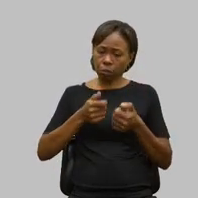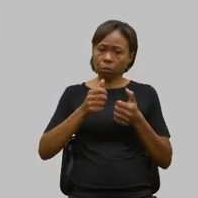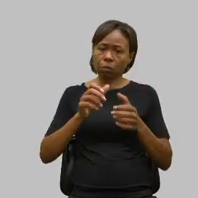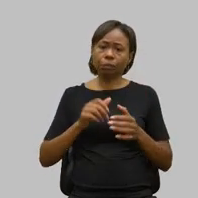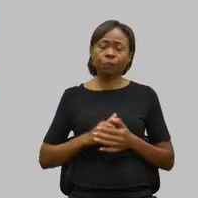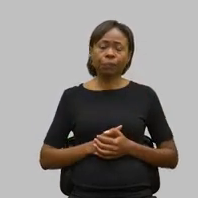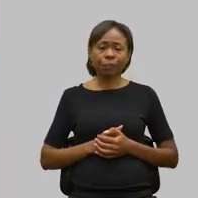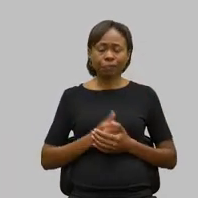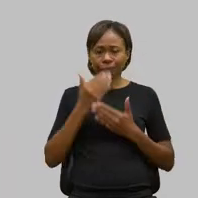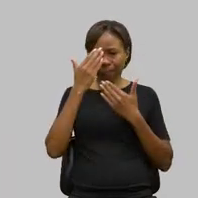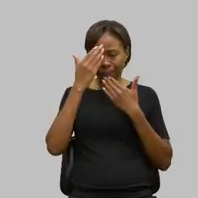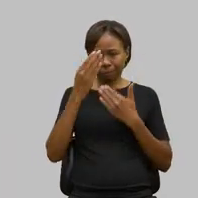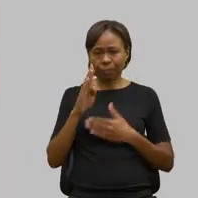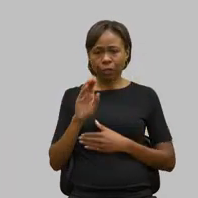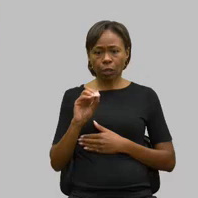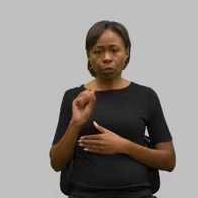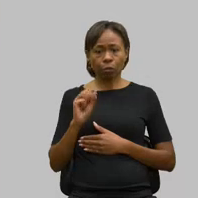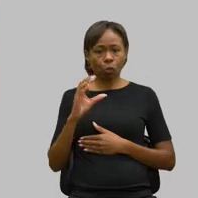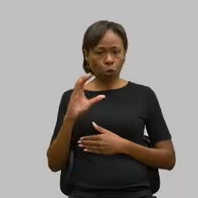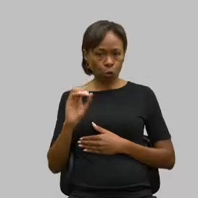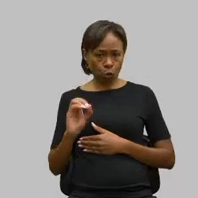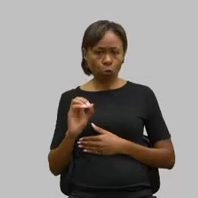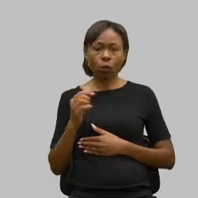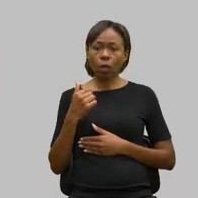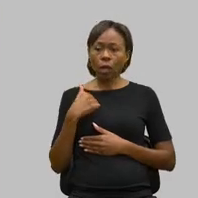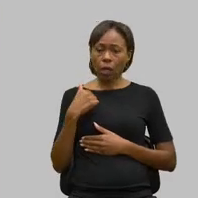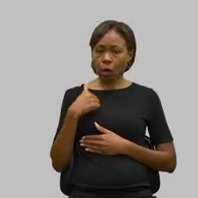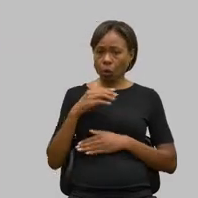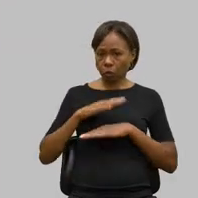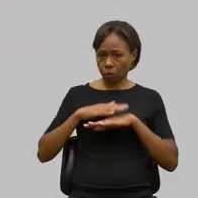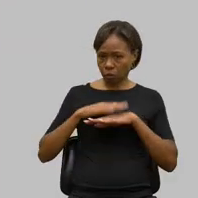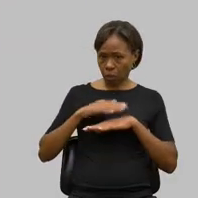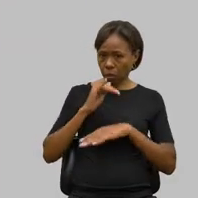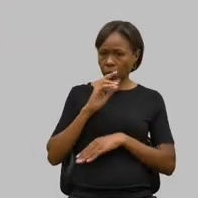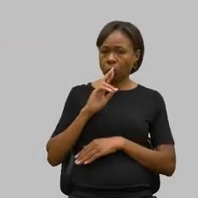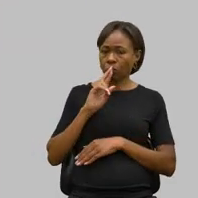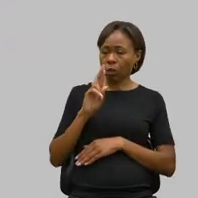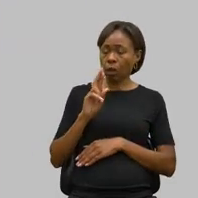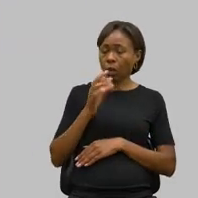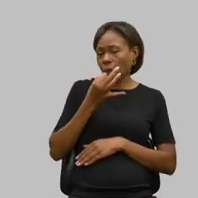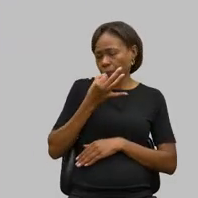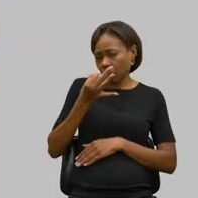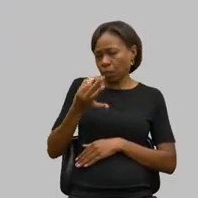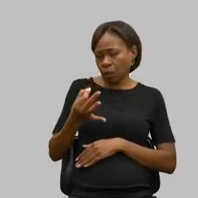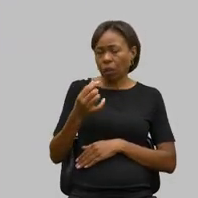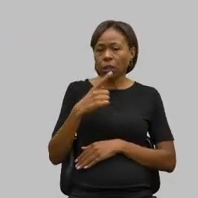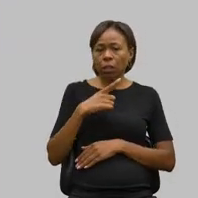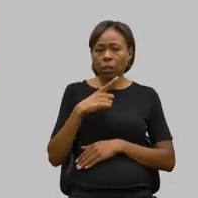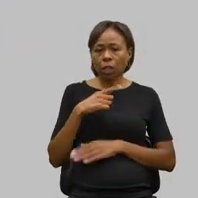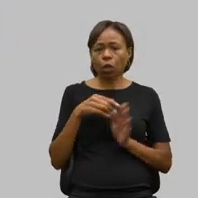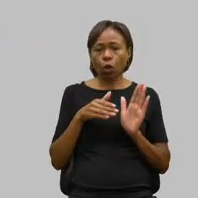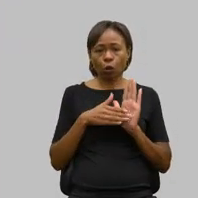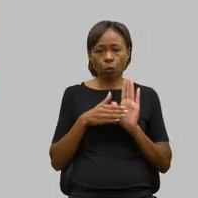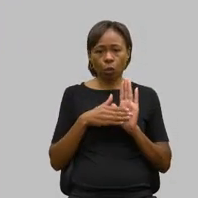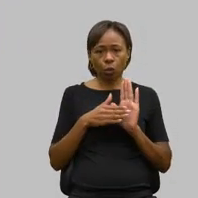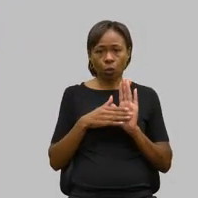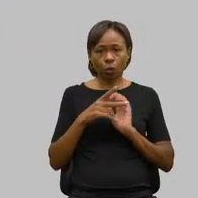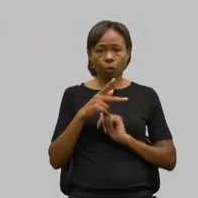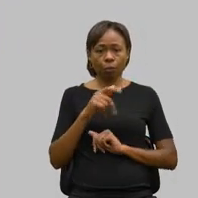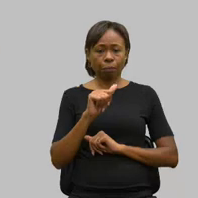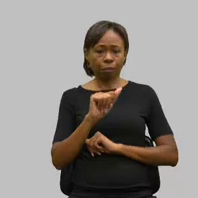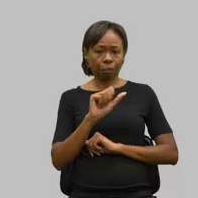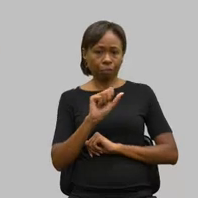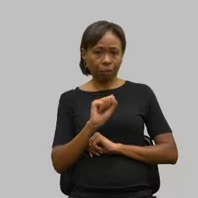deputado Bosco. Esse aí, eu mesmo já vou te dar uma opinião. Tem um programa chamado Passe no Hemominas.